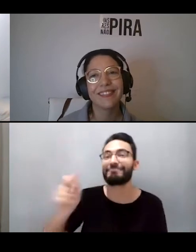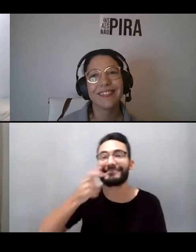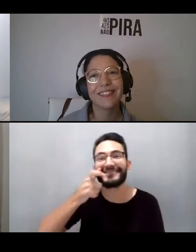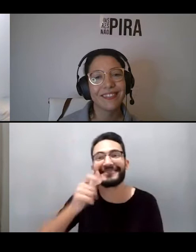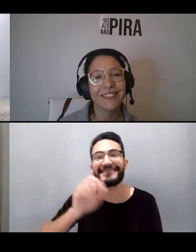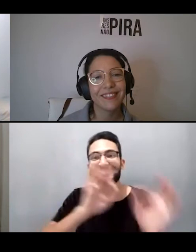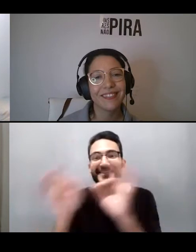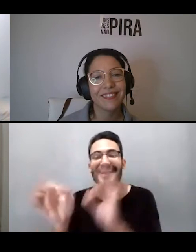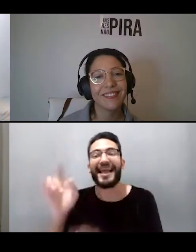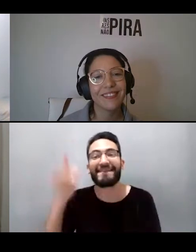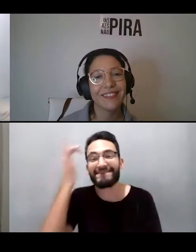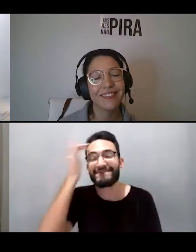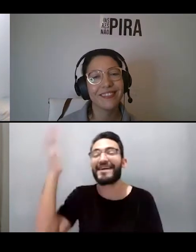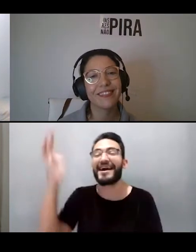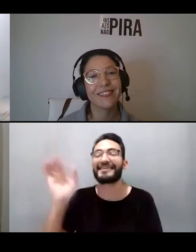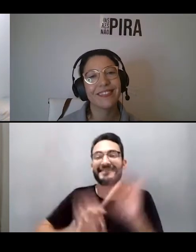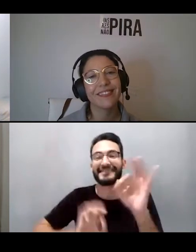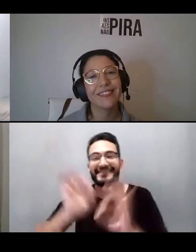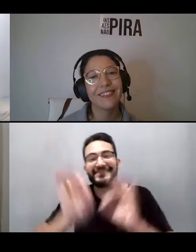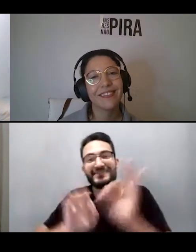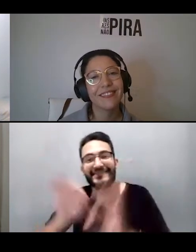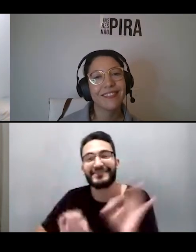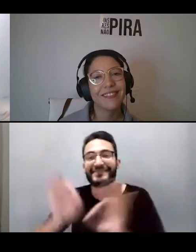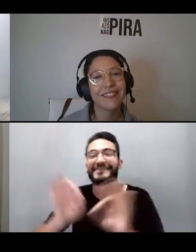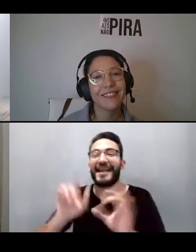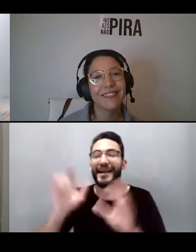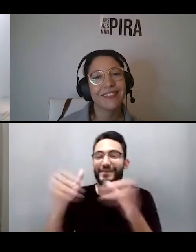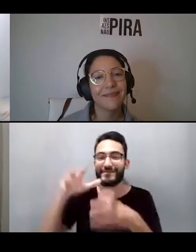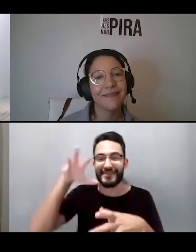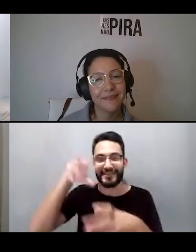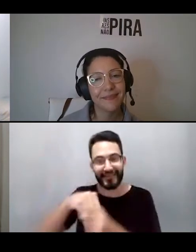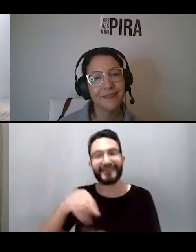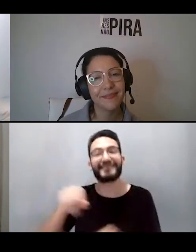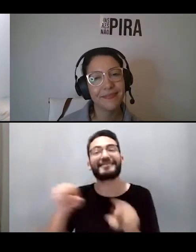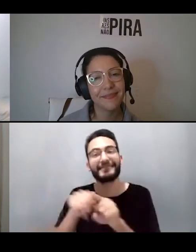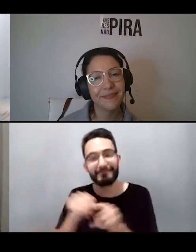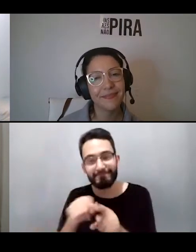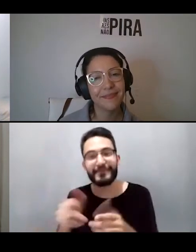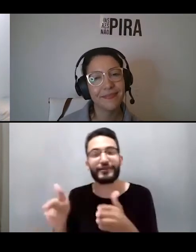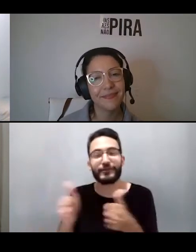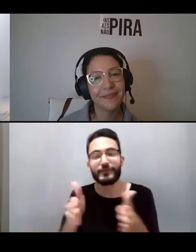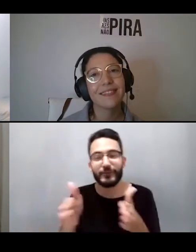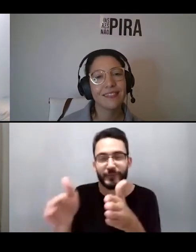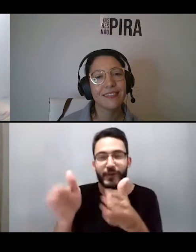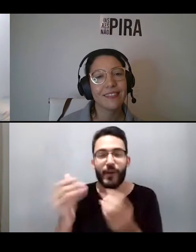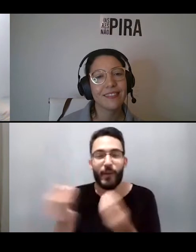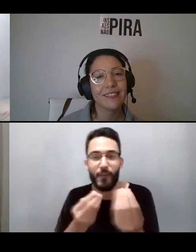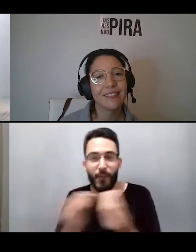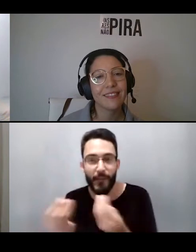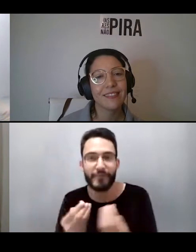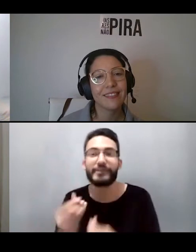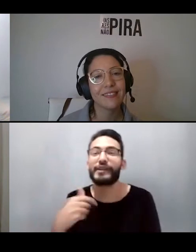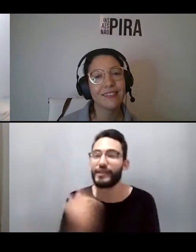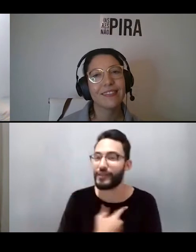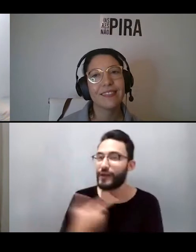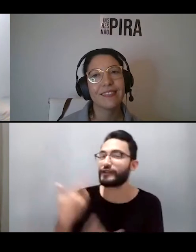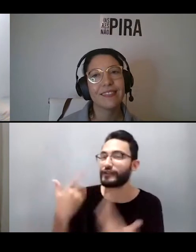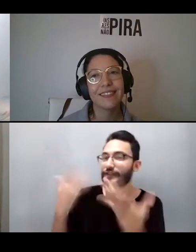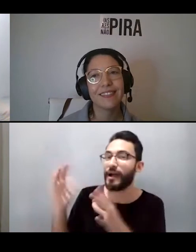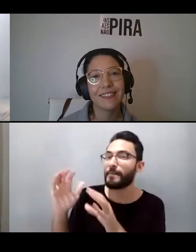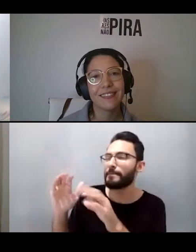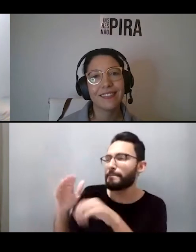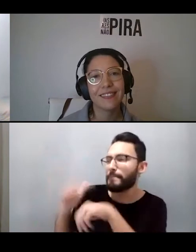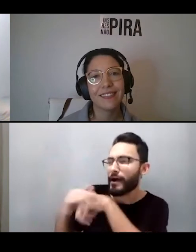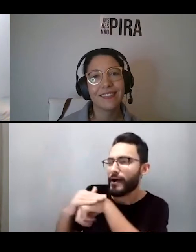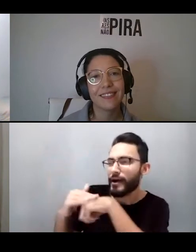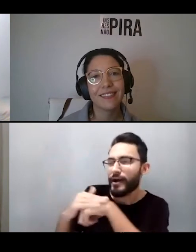da facilitação aqui, o curador da facilitação aqui dentro da comunidade, que também conduziu. Nós tivemos um bate-papo, um